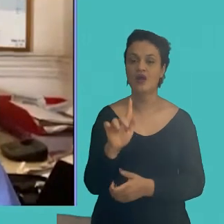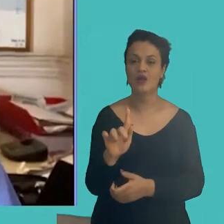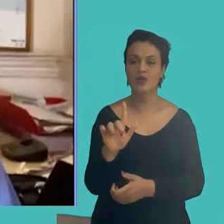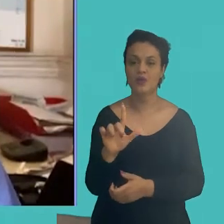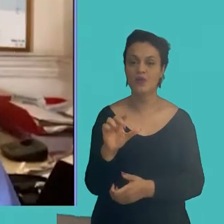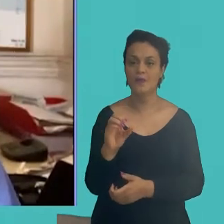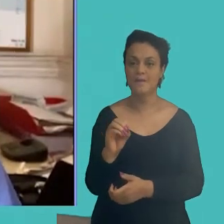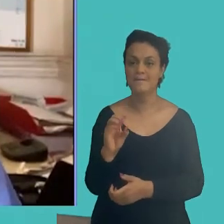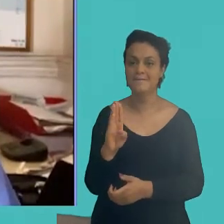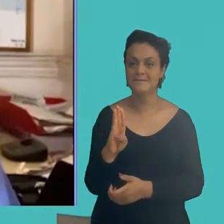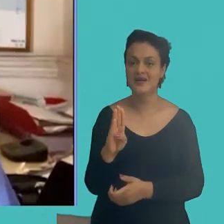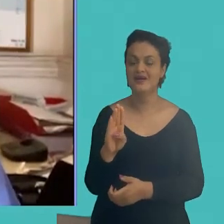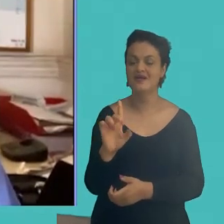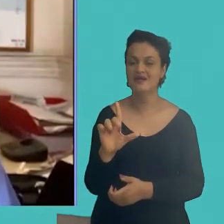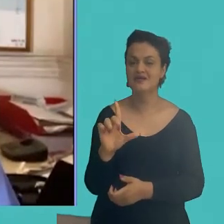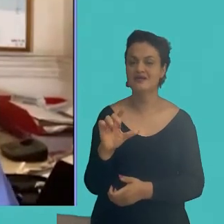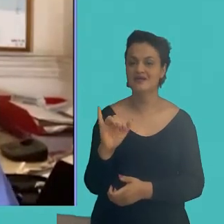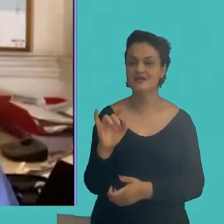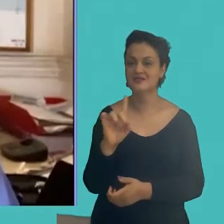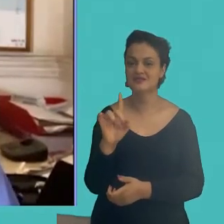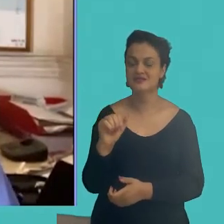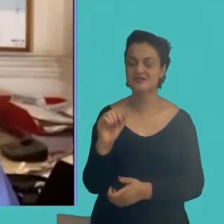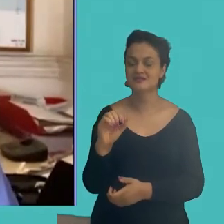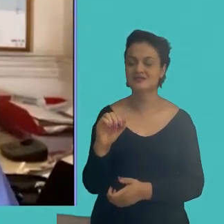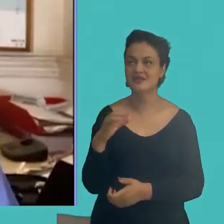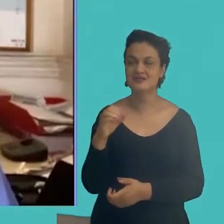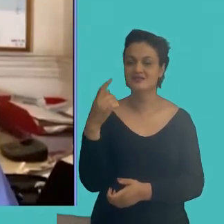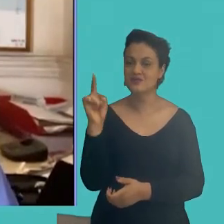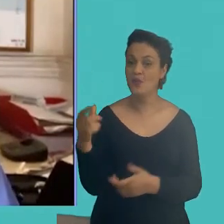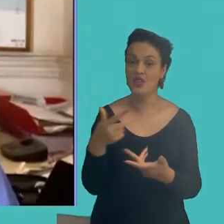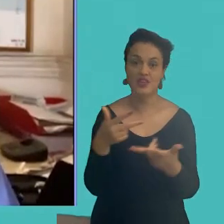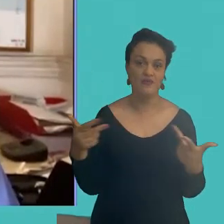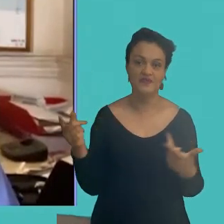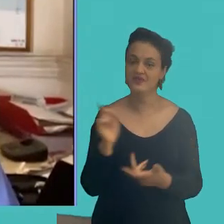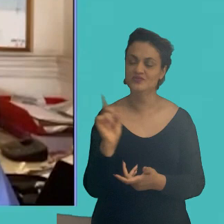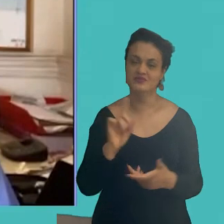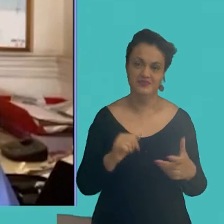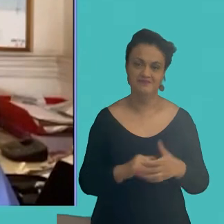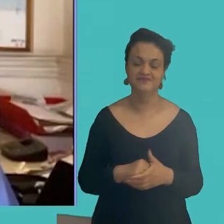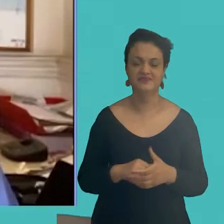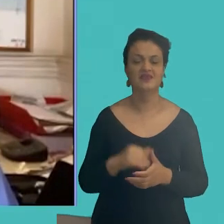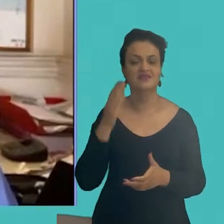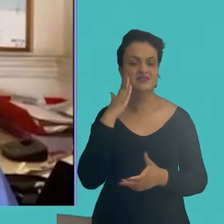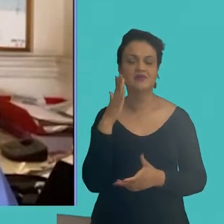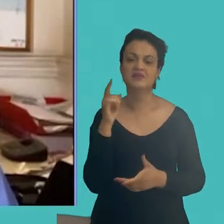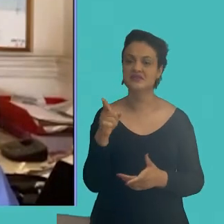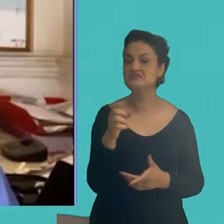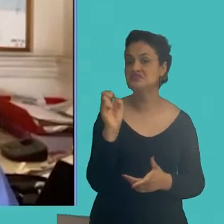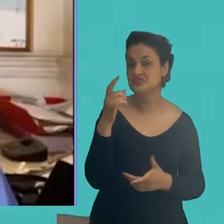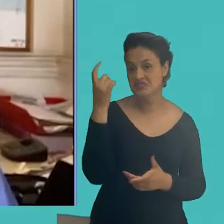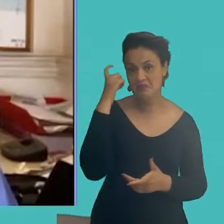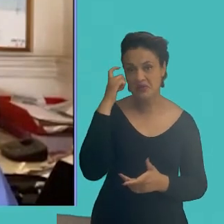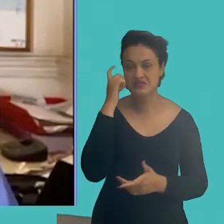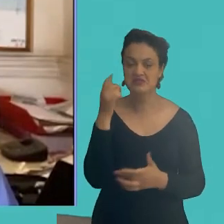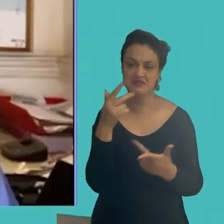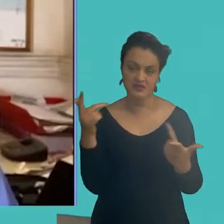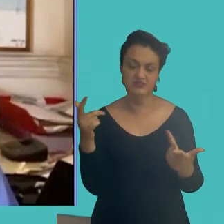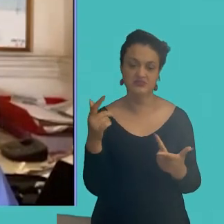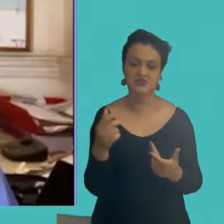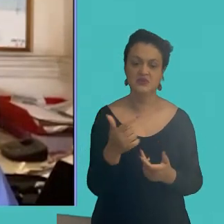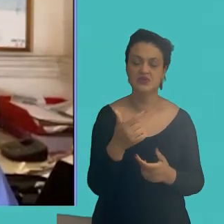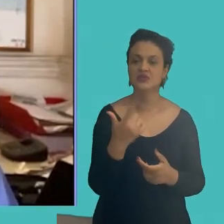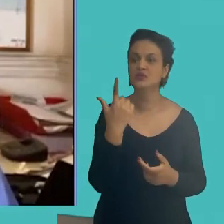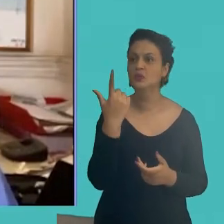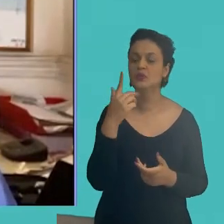mas a revolução da globalização já existia lá atrás, se vocês quiserem, Império Romano, Persa, Chinês, qual vocês quiserem, 2, 3 mil anos de